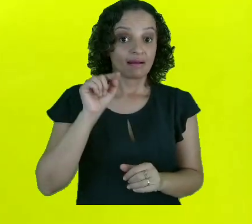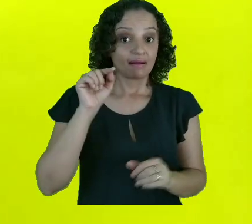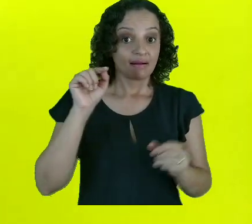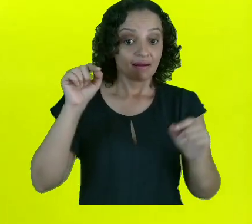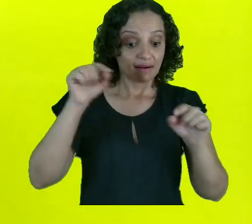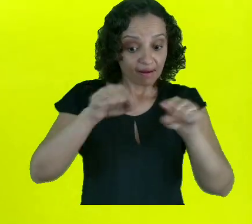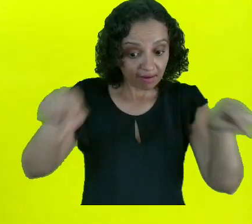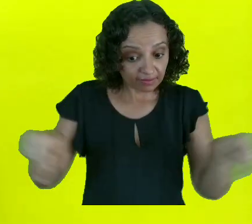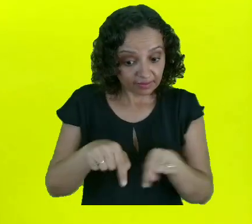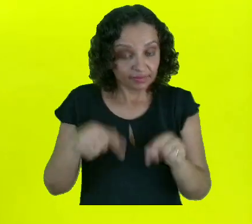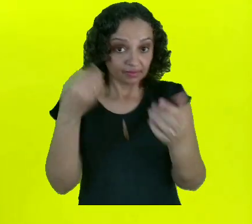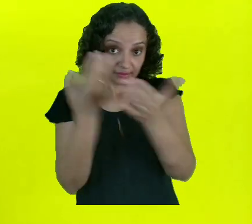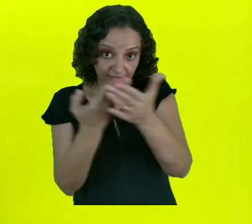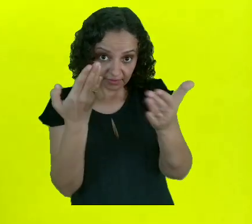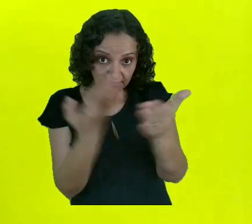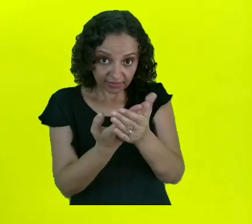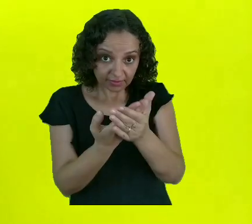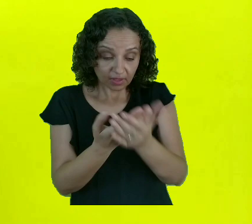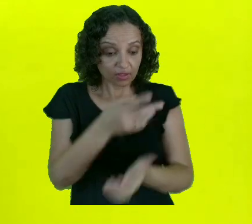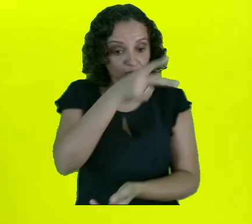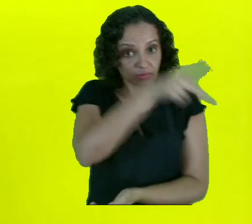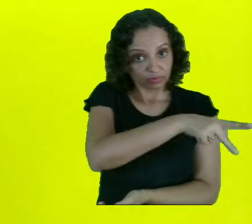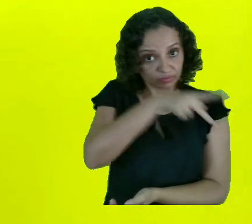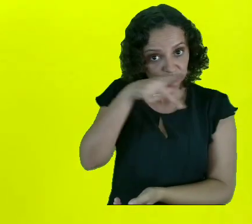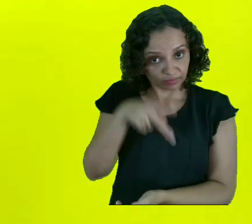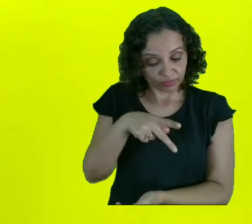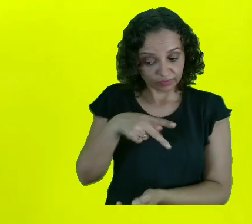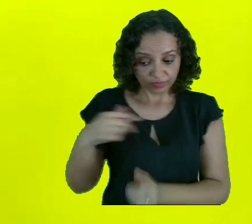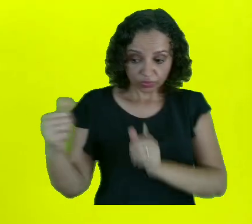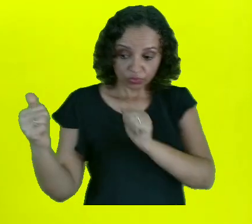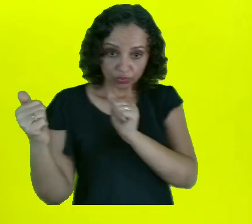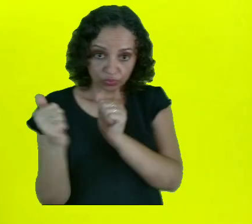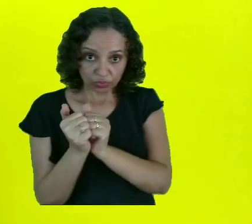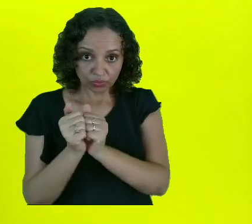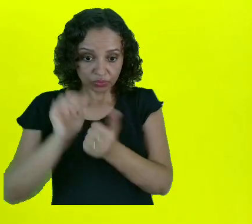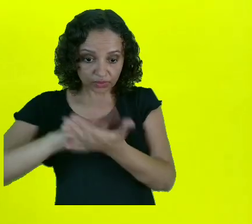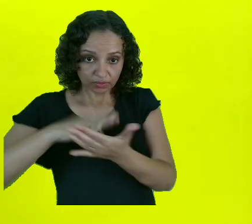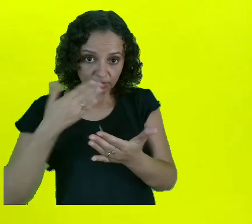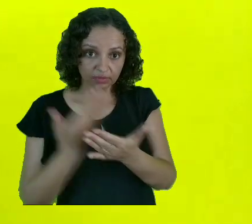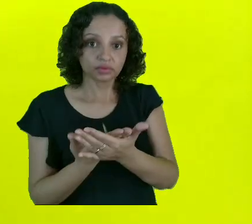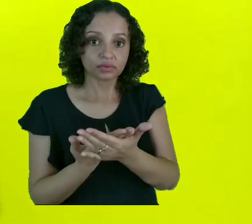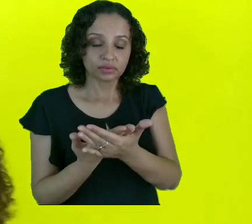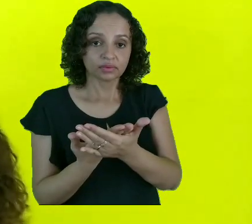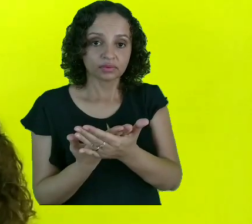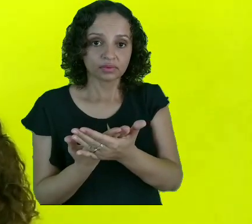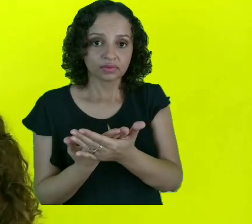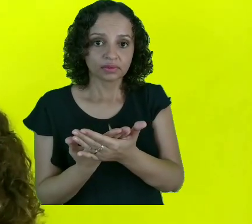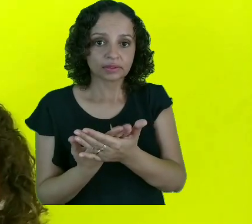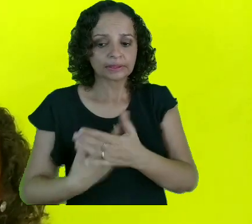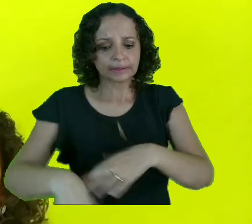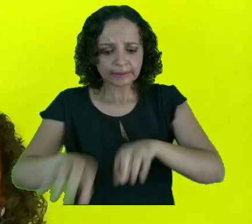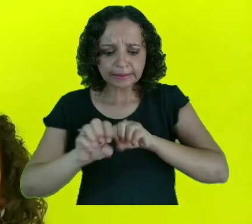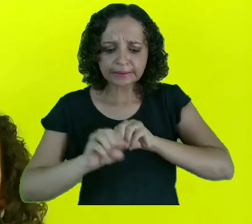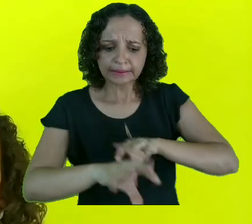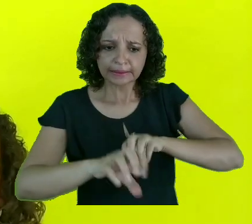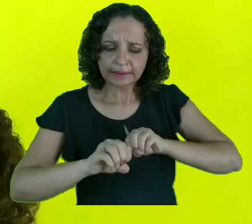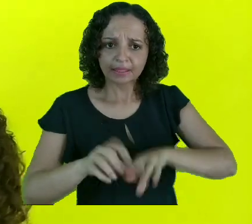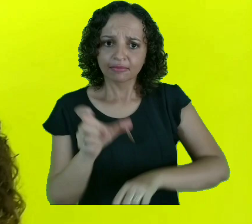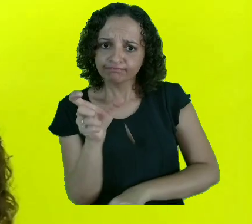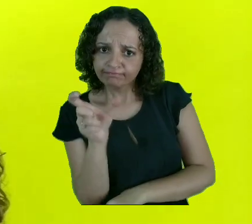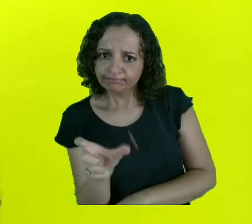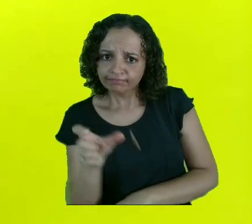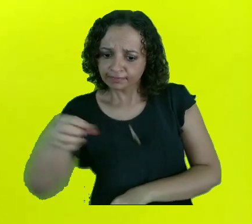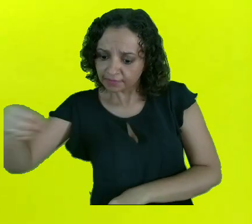com o interlocutor é muito importante. Cada nova palavra a ser ensinada para o surdo